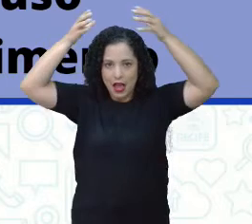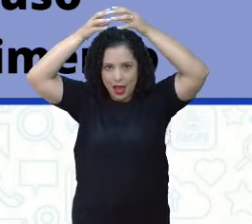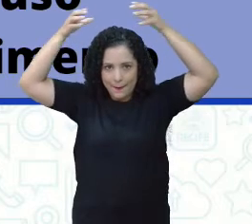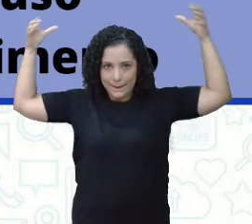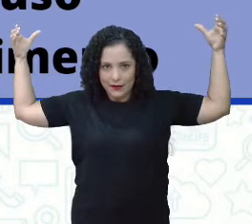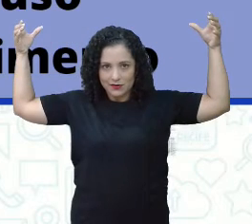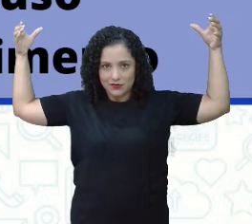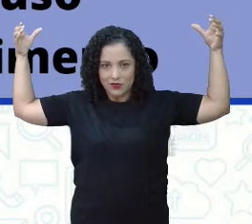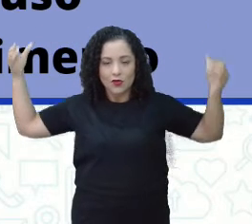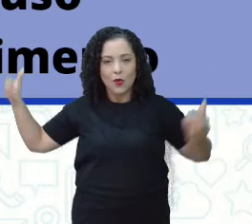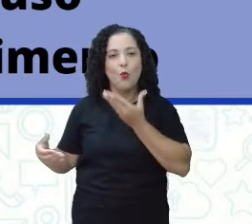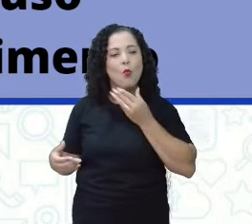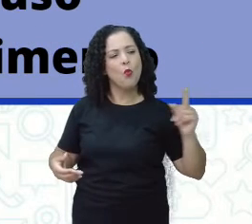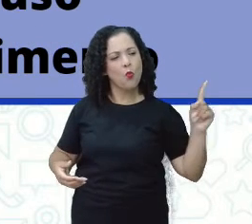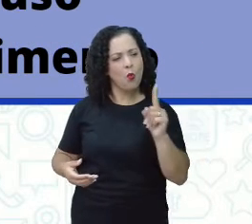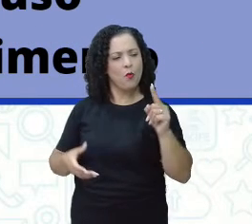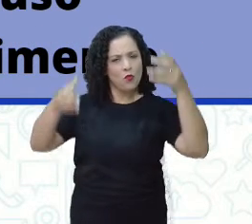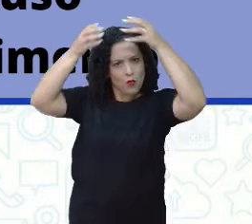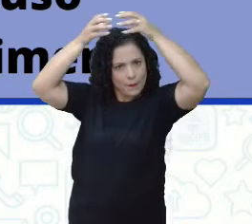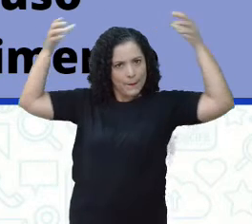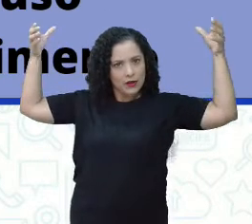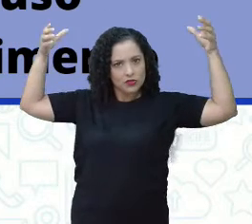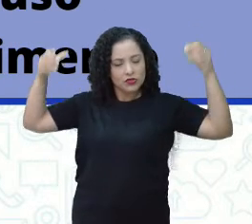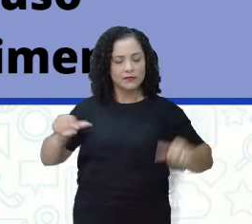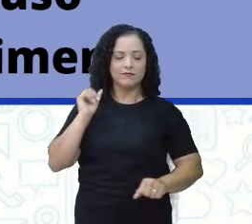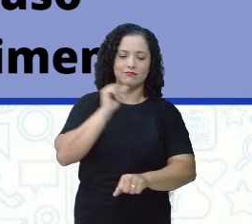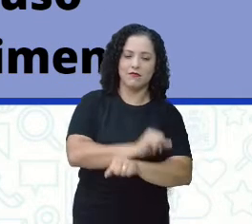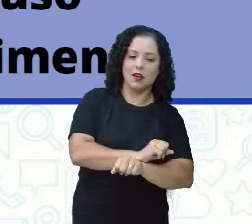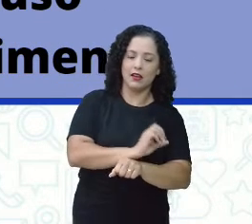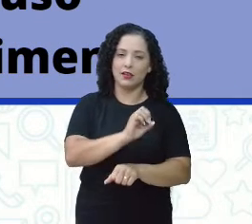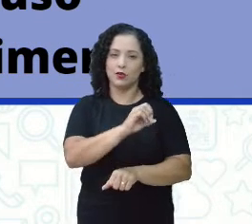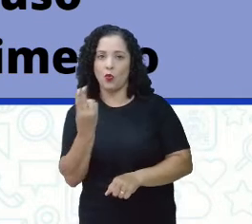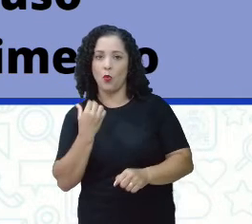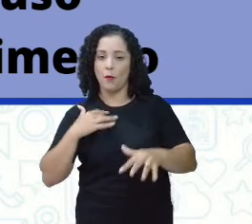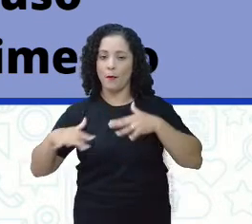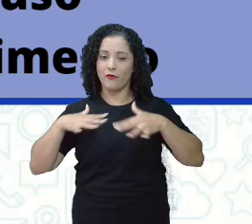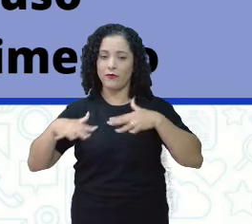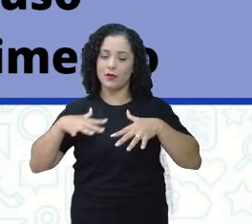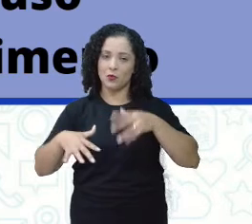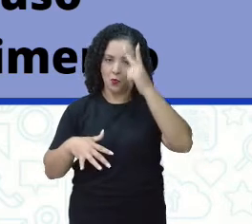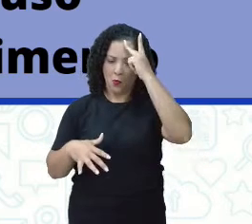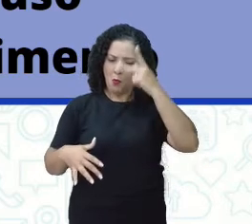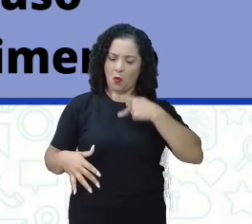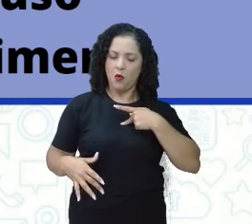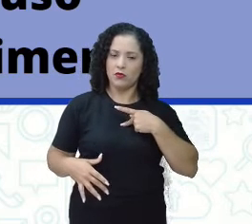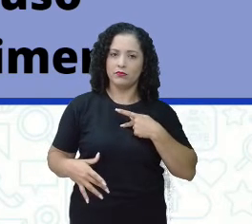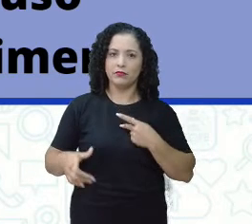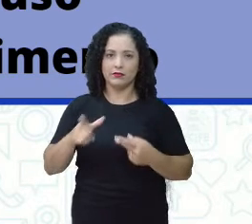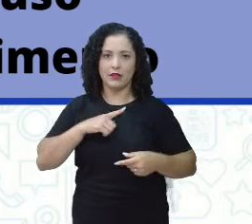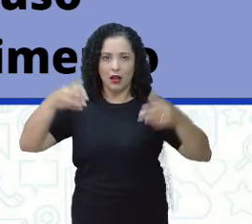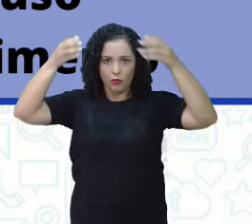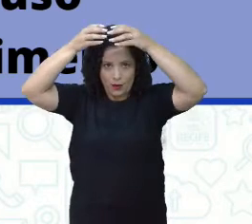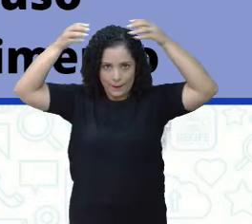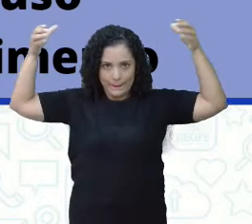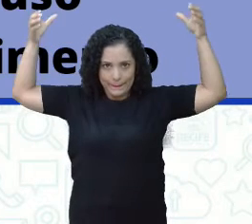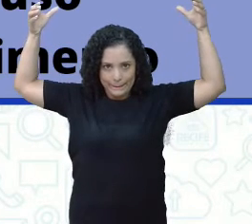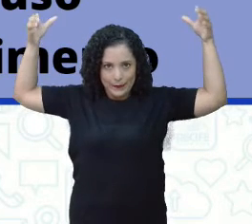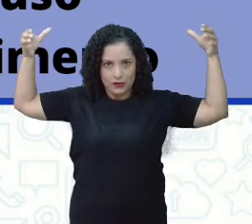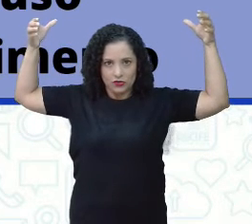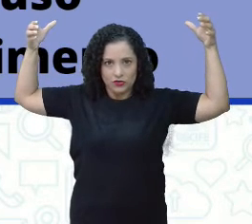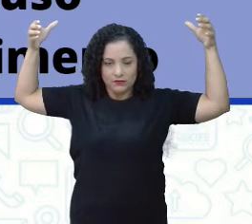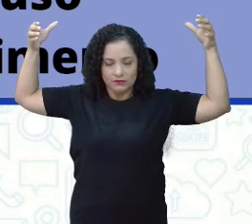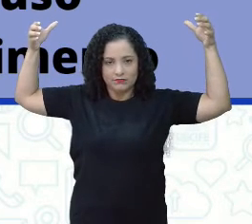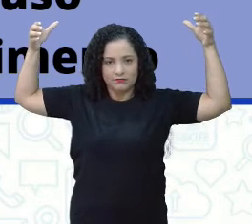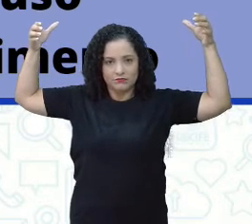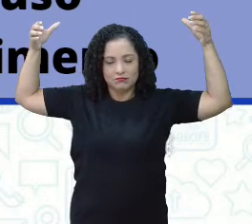está em repouso ou em movimento em relação a ele mesmo? Então, ele está com a prancha na cabeça. Eu pergunto